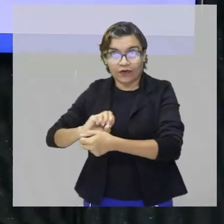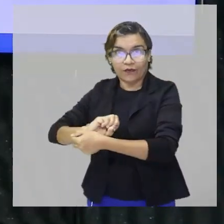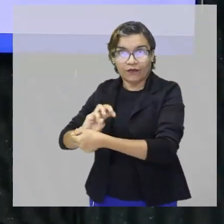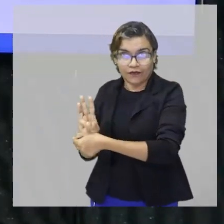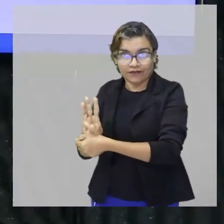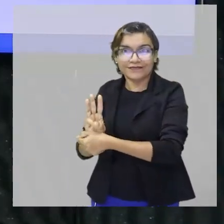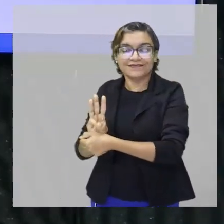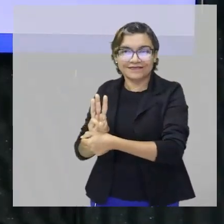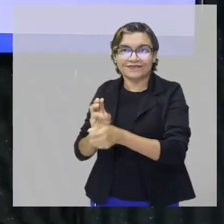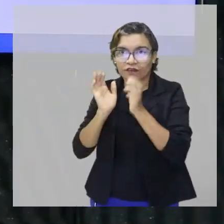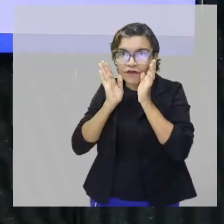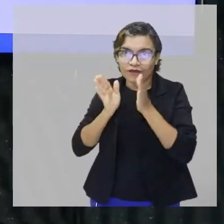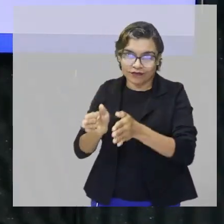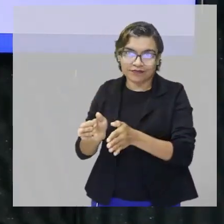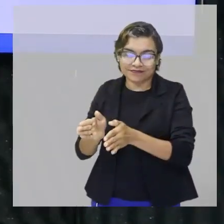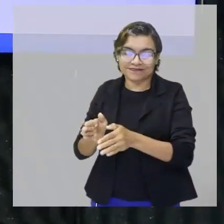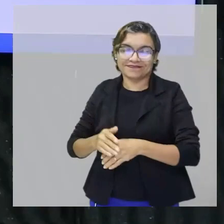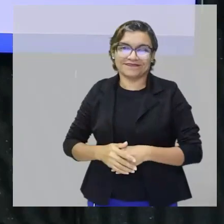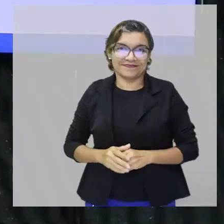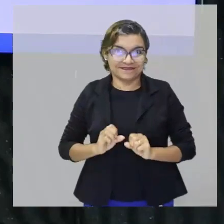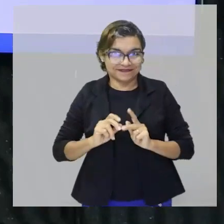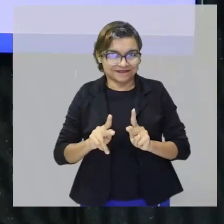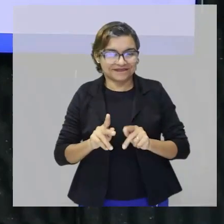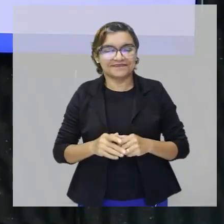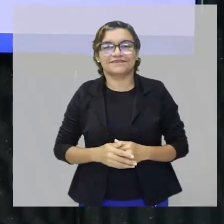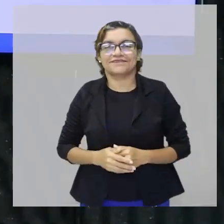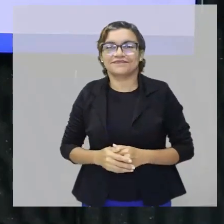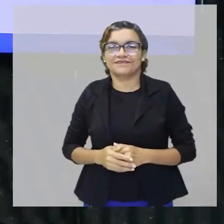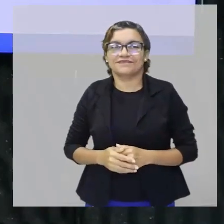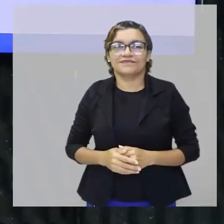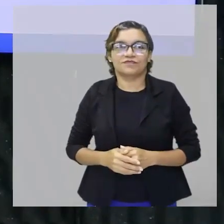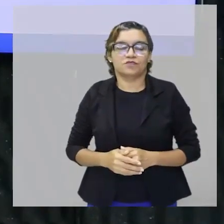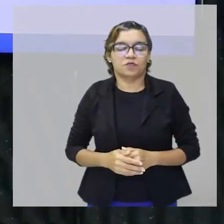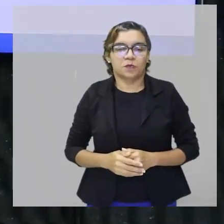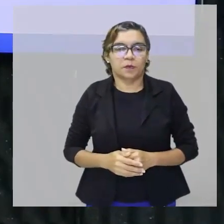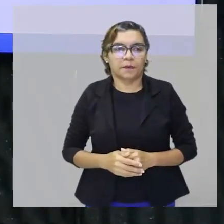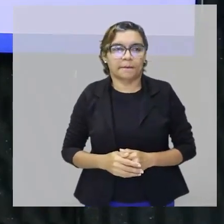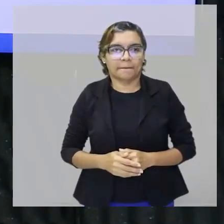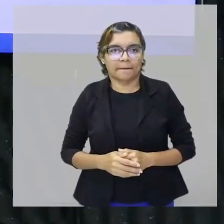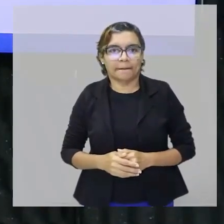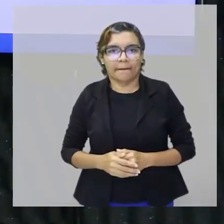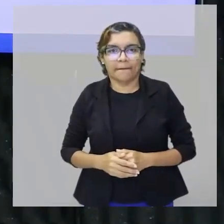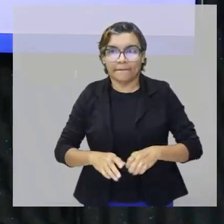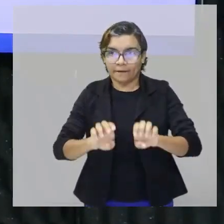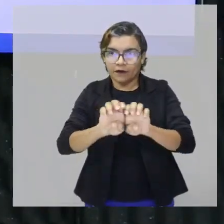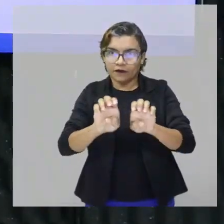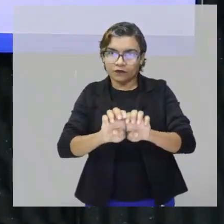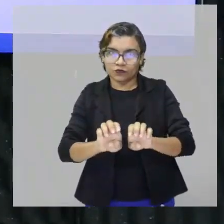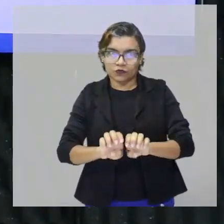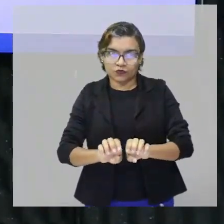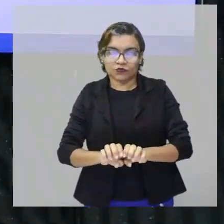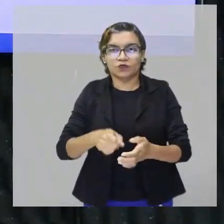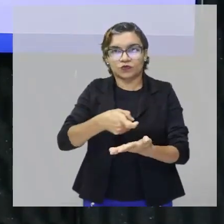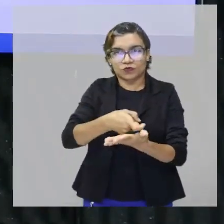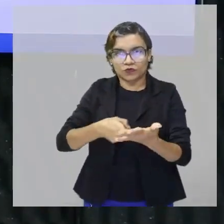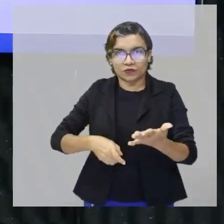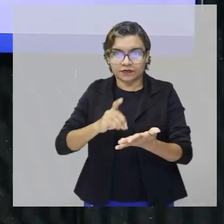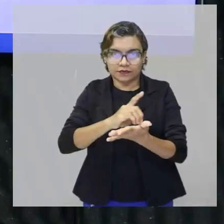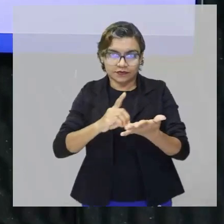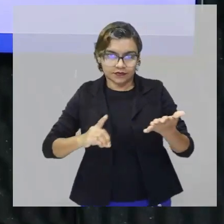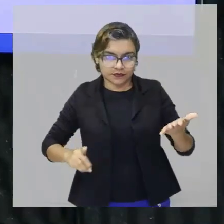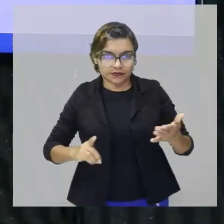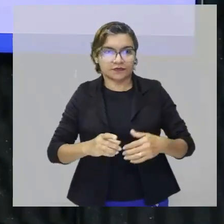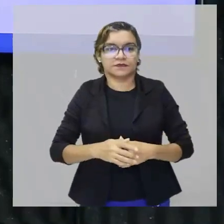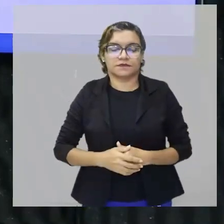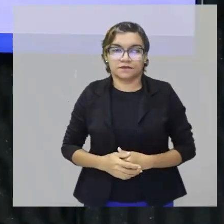foco será para o vestibular da UEMA. Então vamos lá começar. A estrutura de um texto dissertativo.